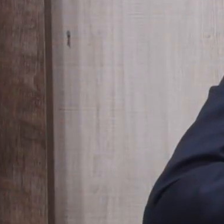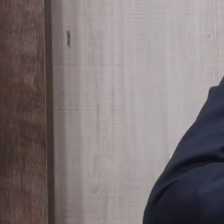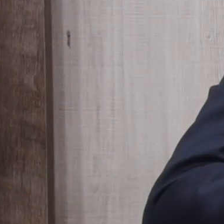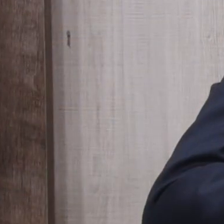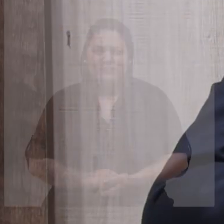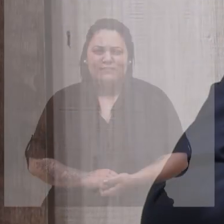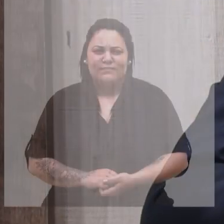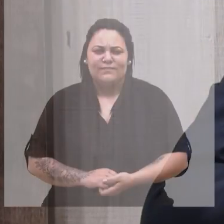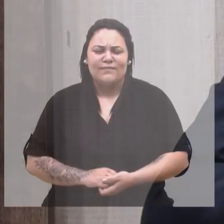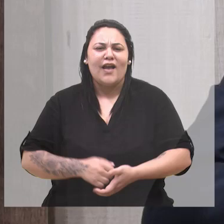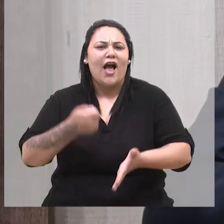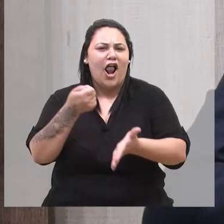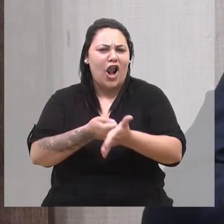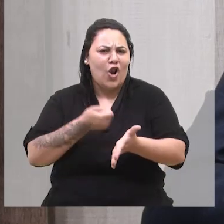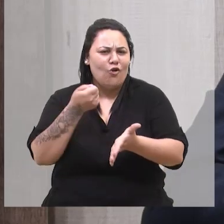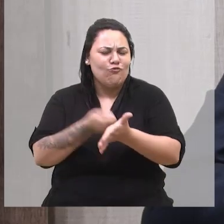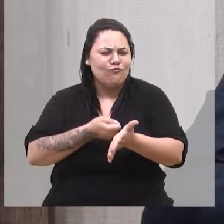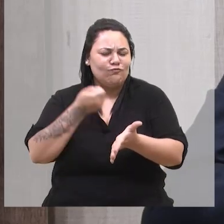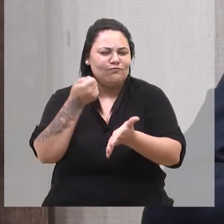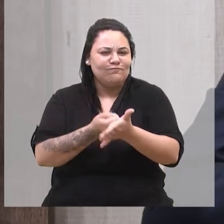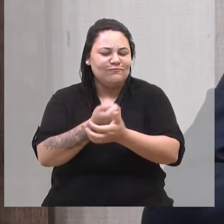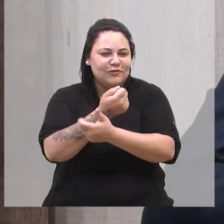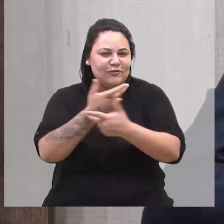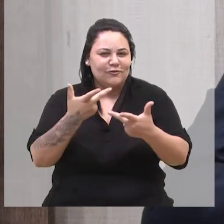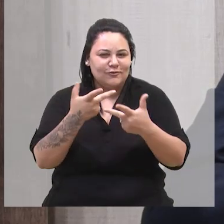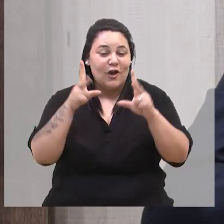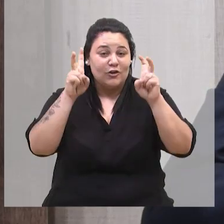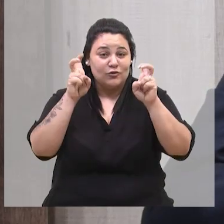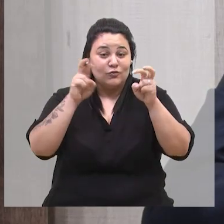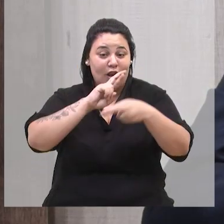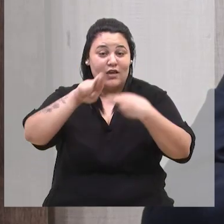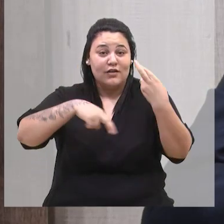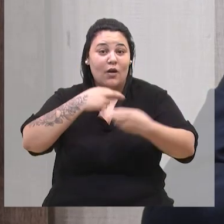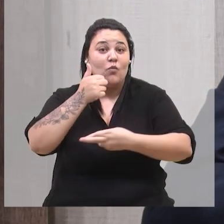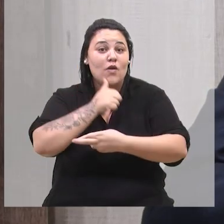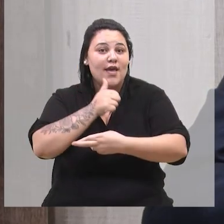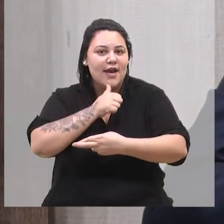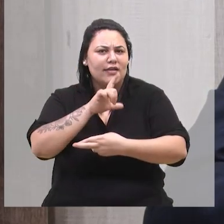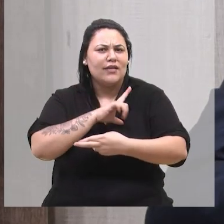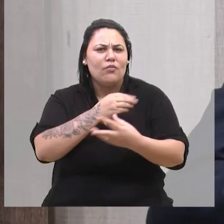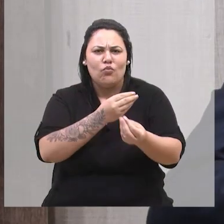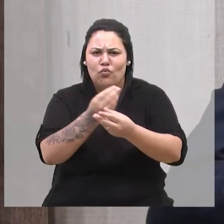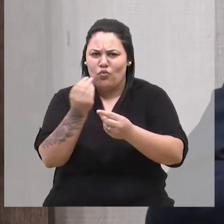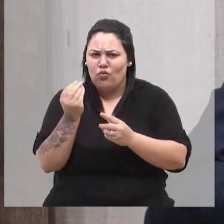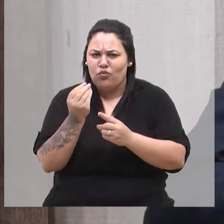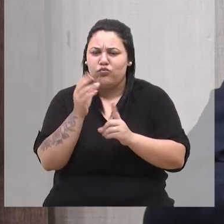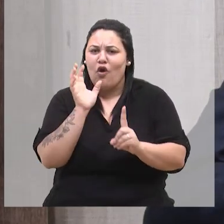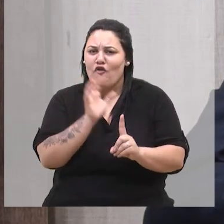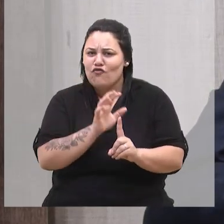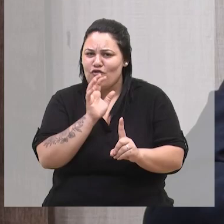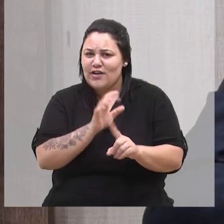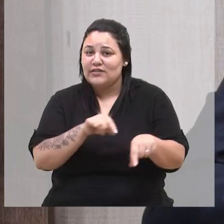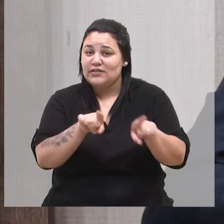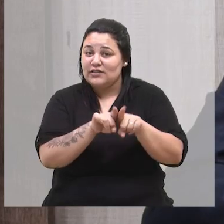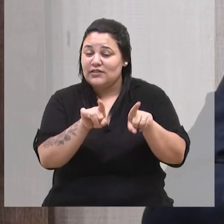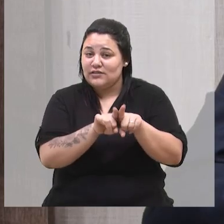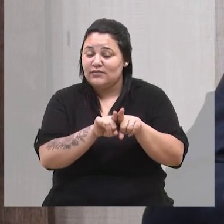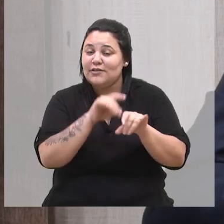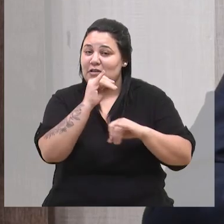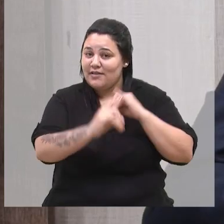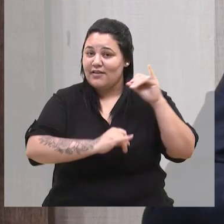A luta pelas causas ligadas às mulheres tem ganhado força e também chegado às ruas e às plataformas